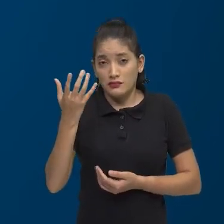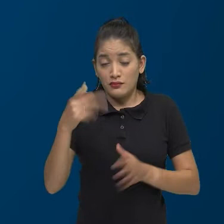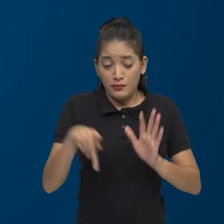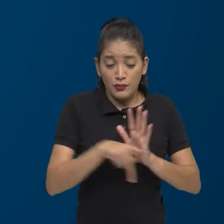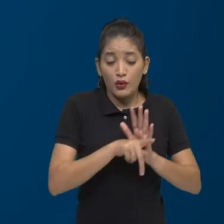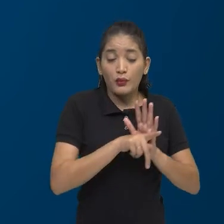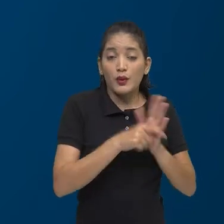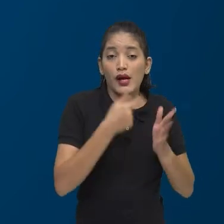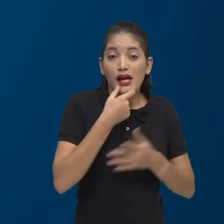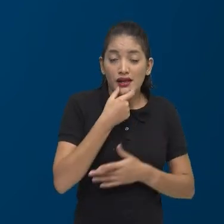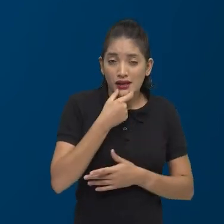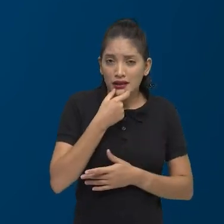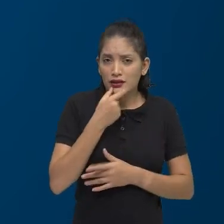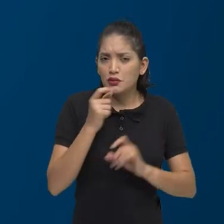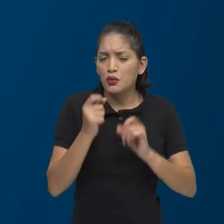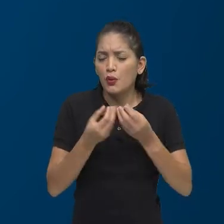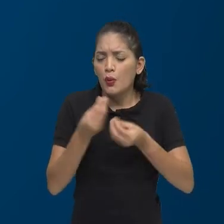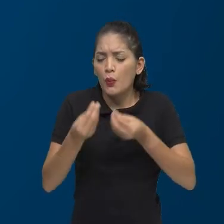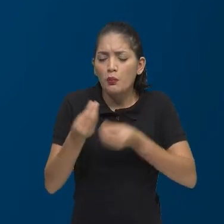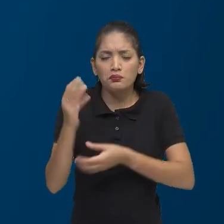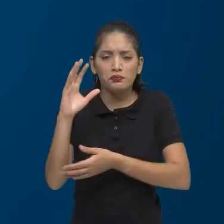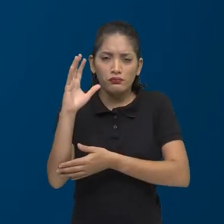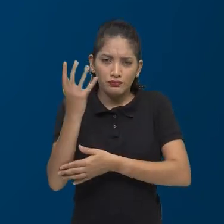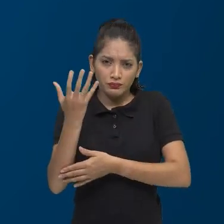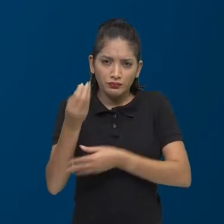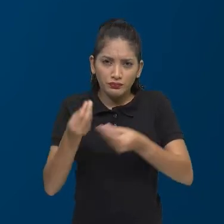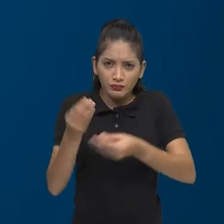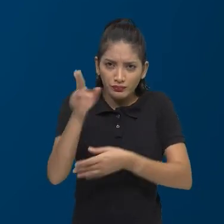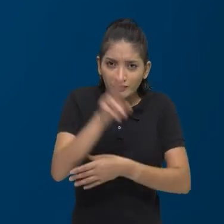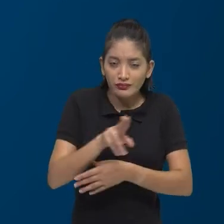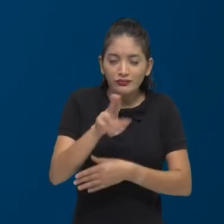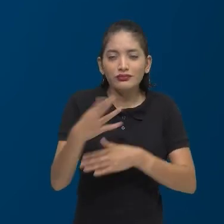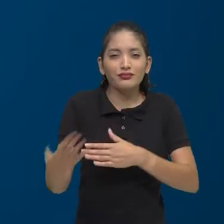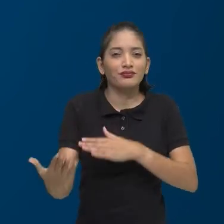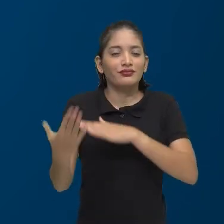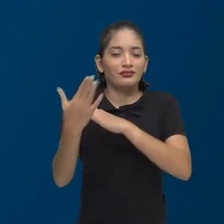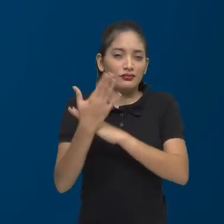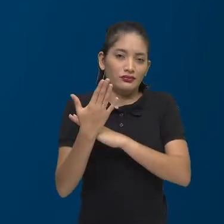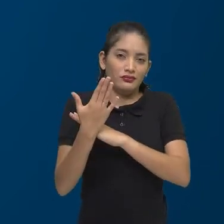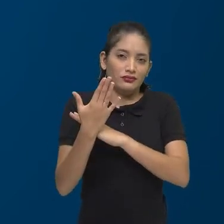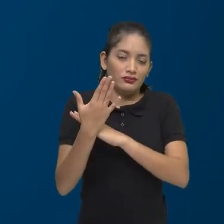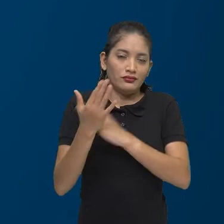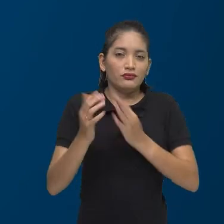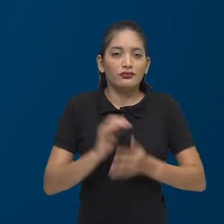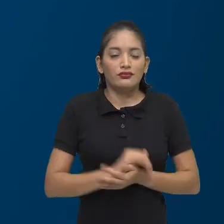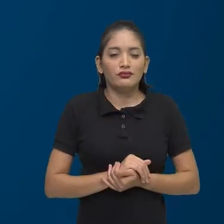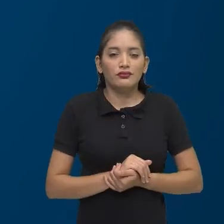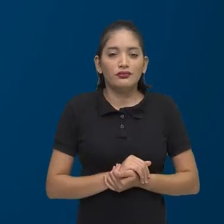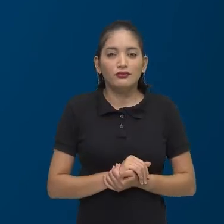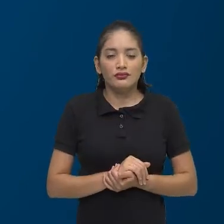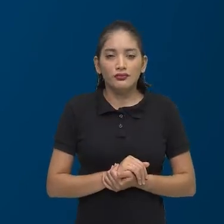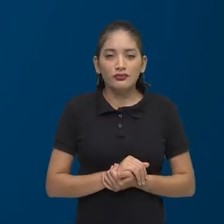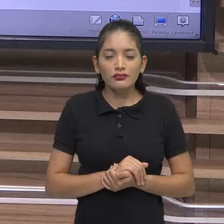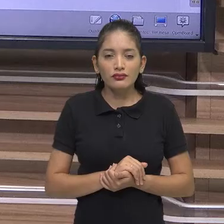vai acontecer? Como é que ele vai funcionar? Como é que eu vou usar isso a meu favor, certo? Vejam então comigo. O que